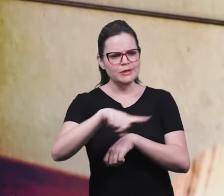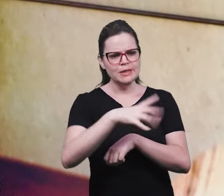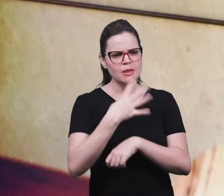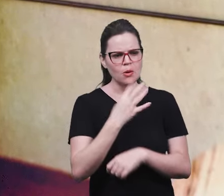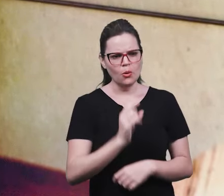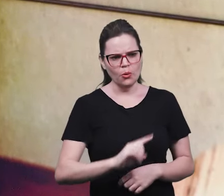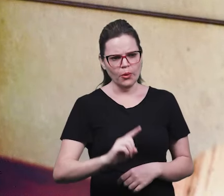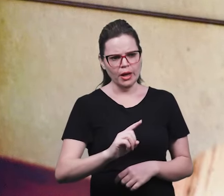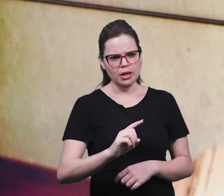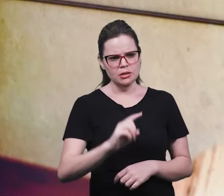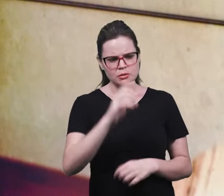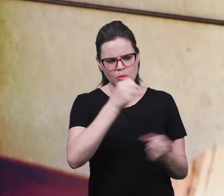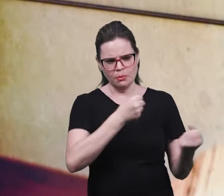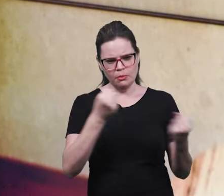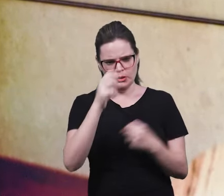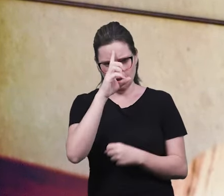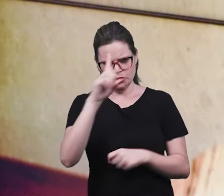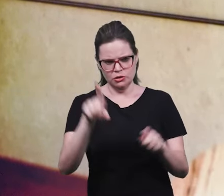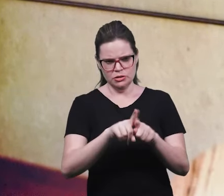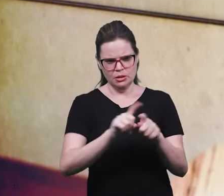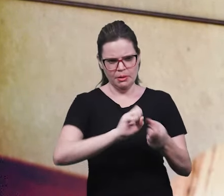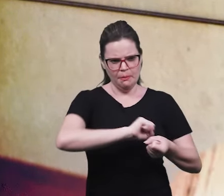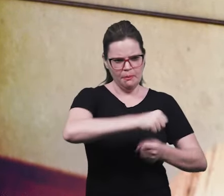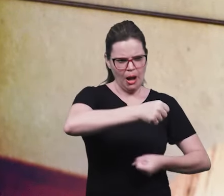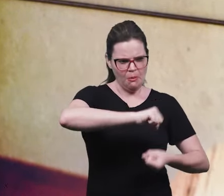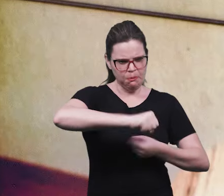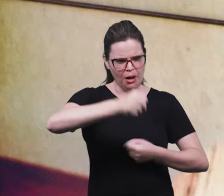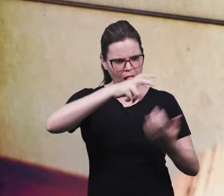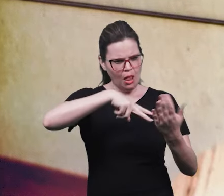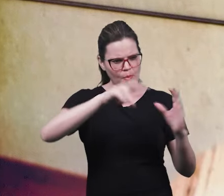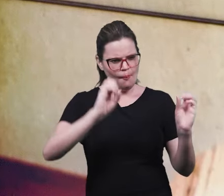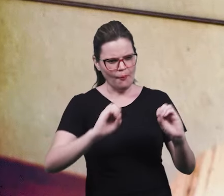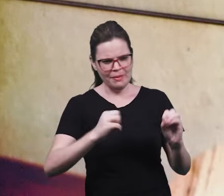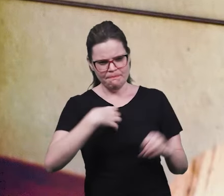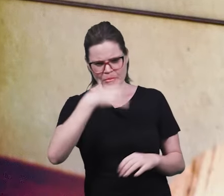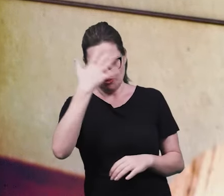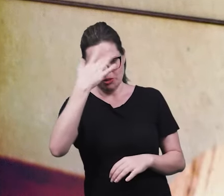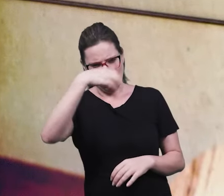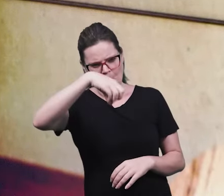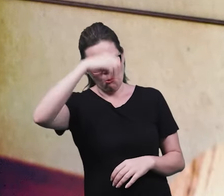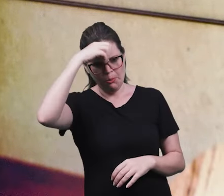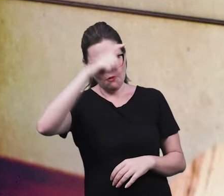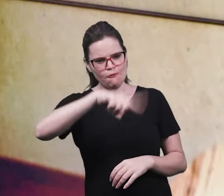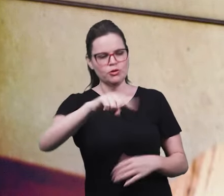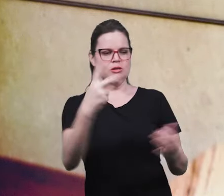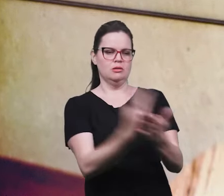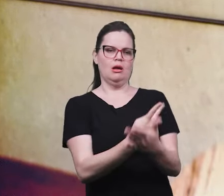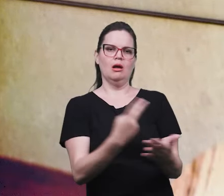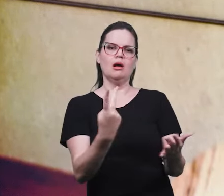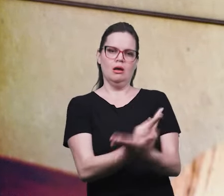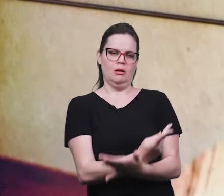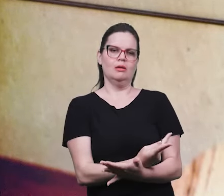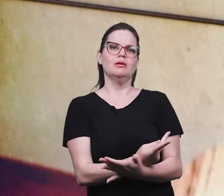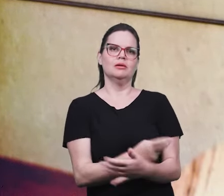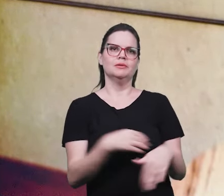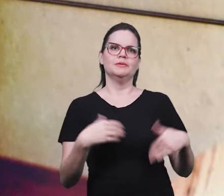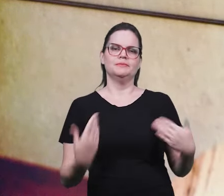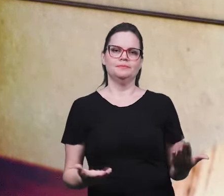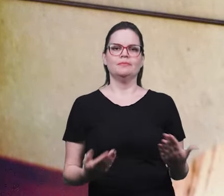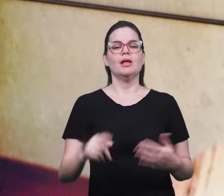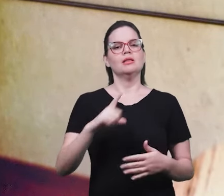Deus, em Mateus 22, 29, né? Quando o homem não conhece o poder de Deus, ele cria várias variações,